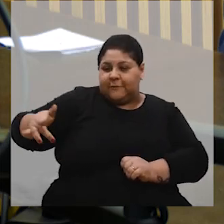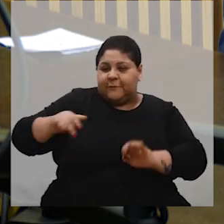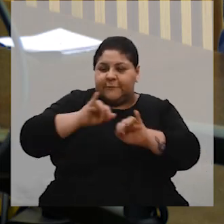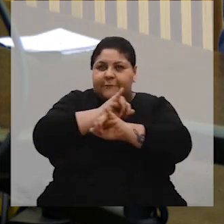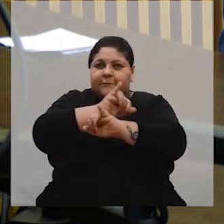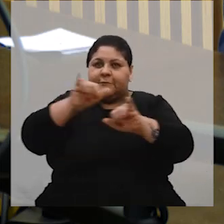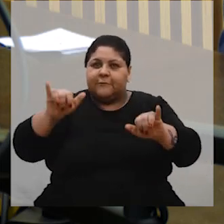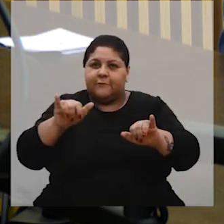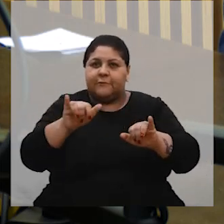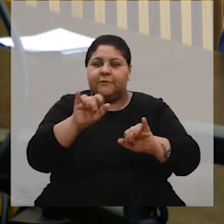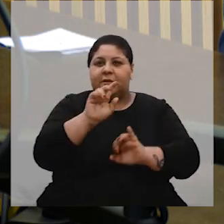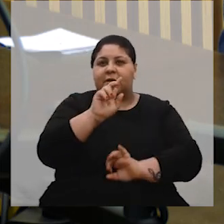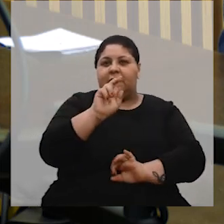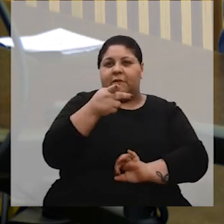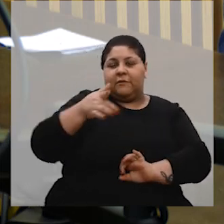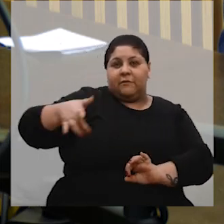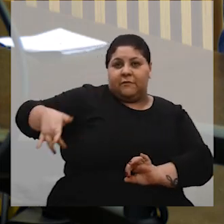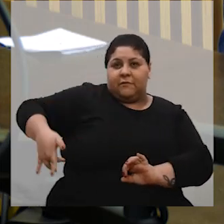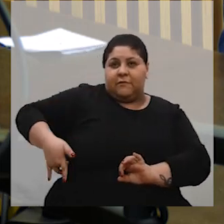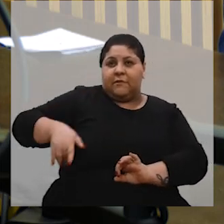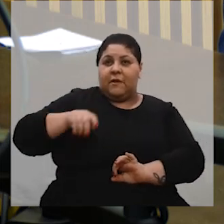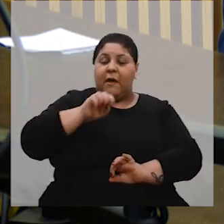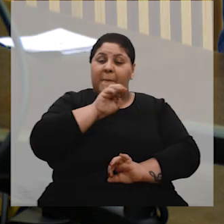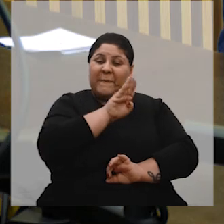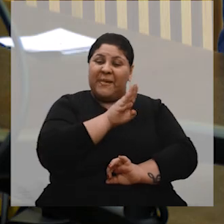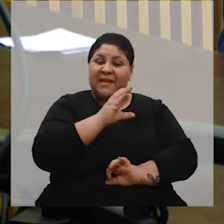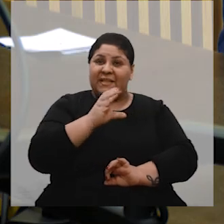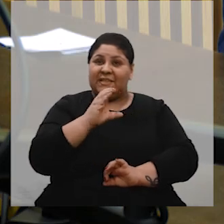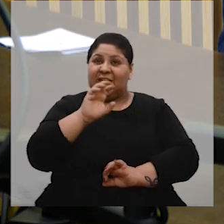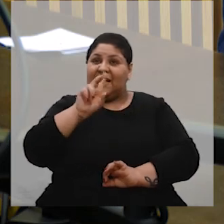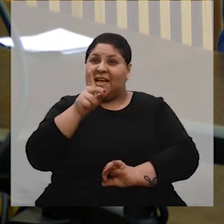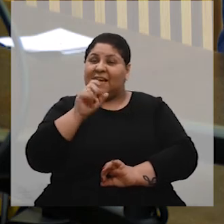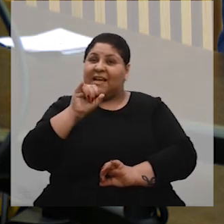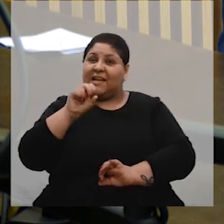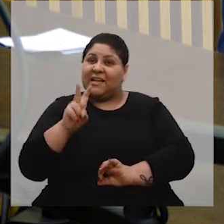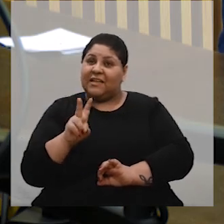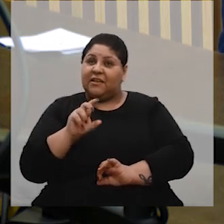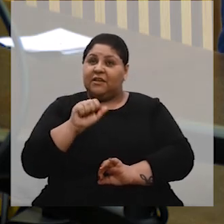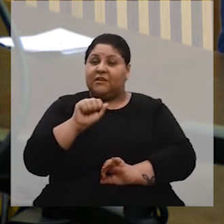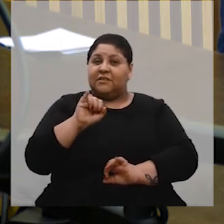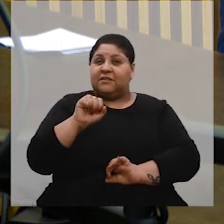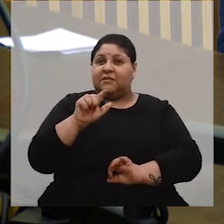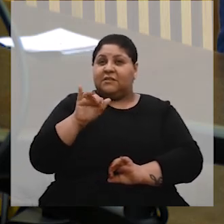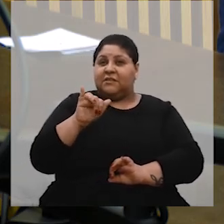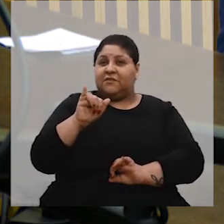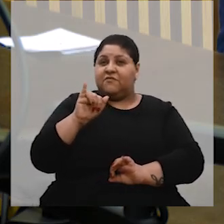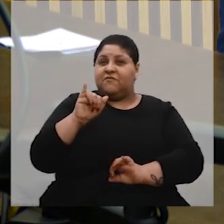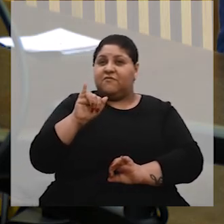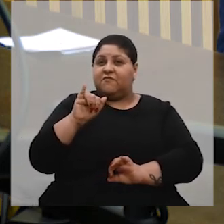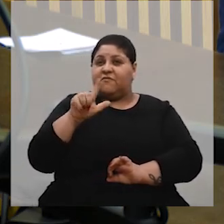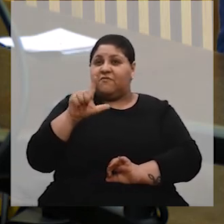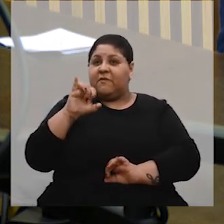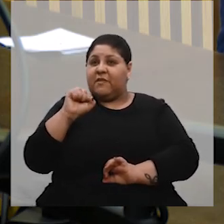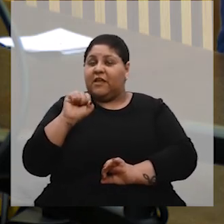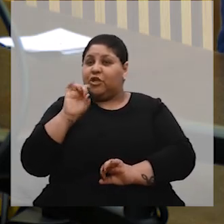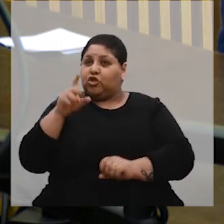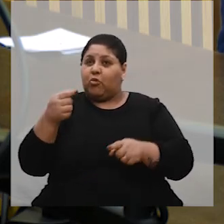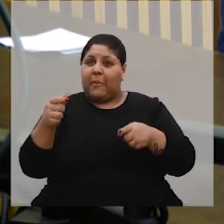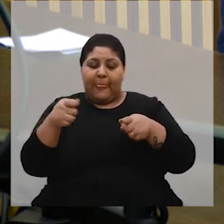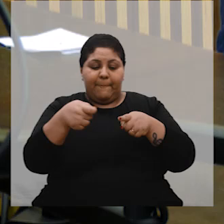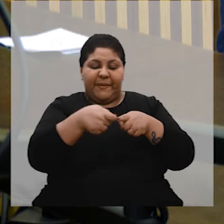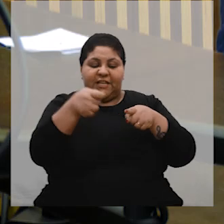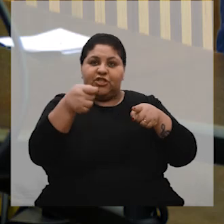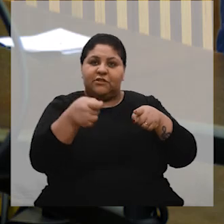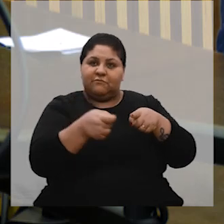informação em relação à hepatite B, à hepatite C, ao HIV e ao sífilis. Tudo com uma simples picada no